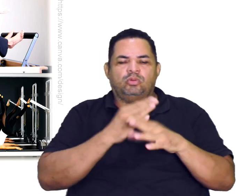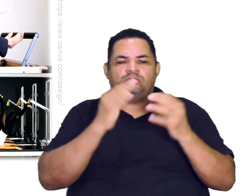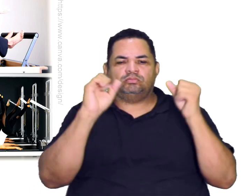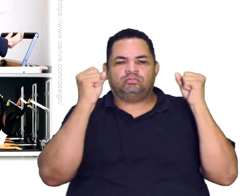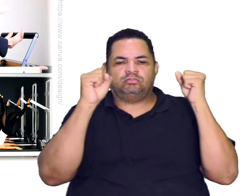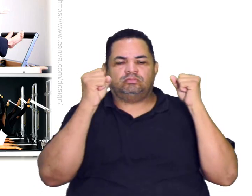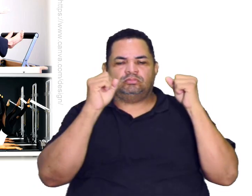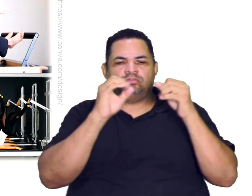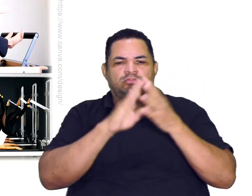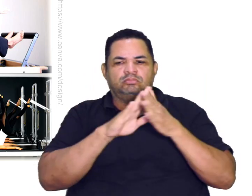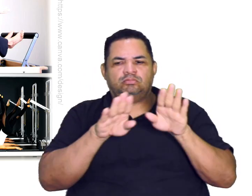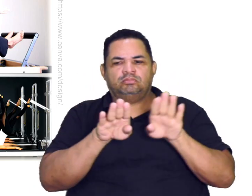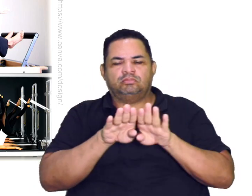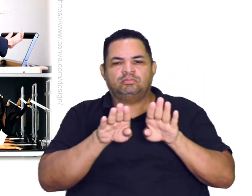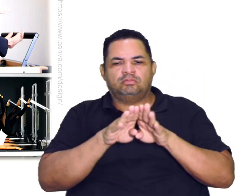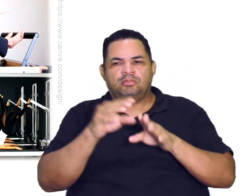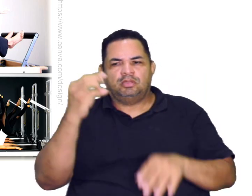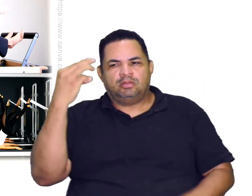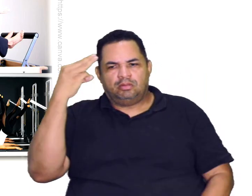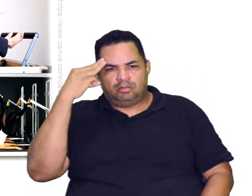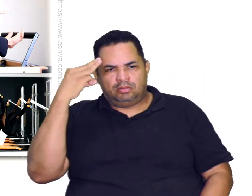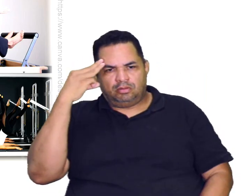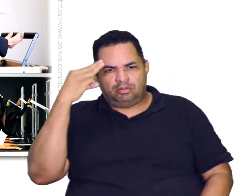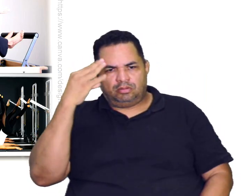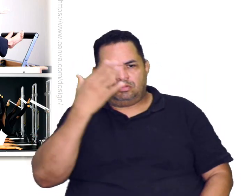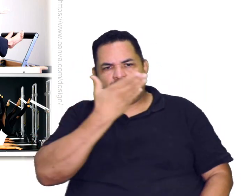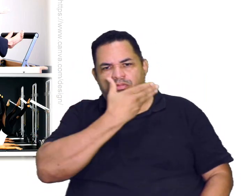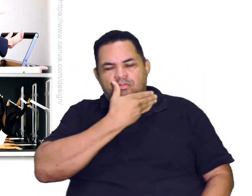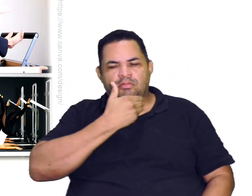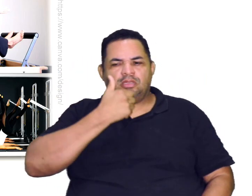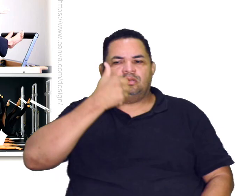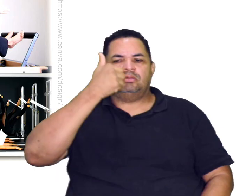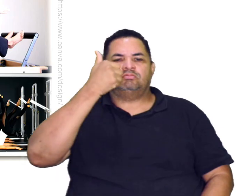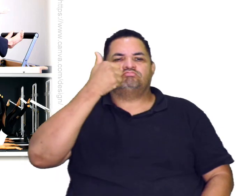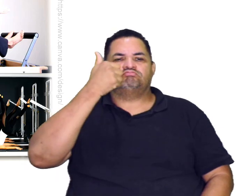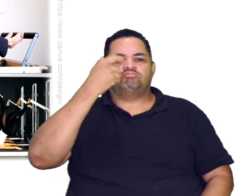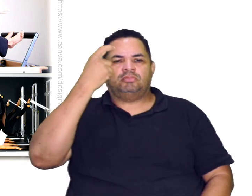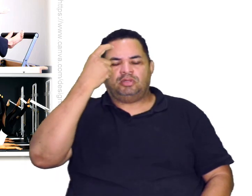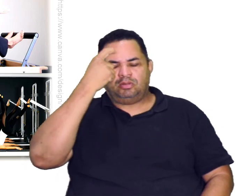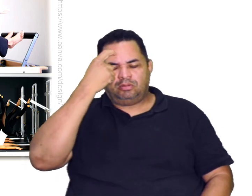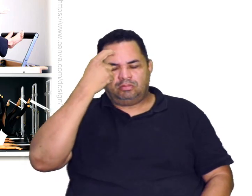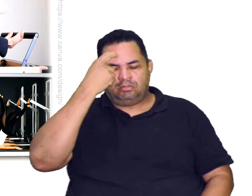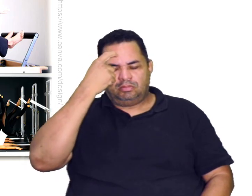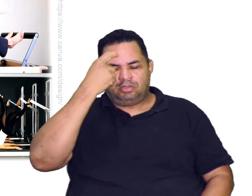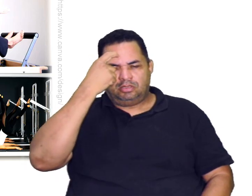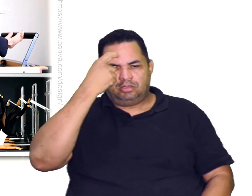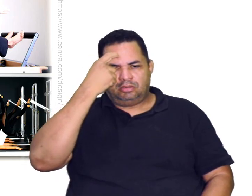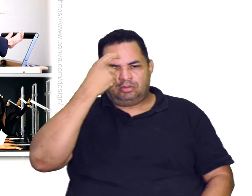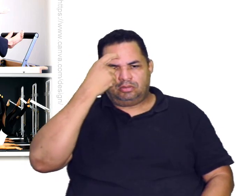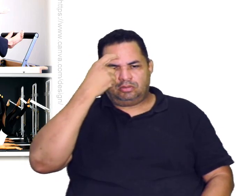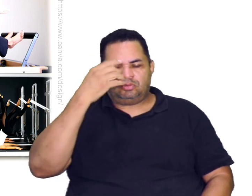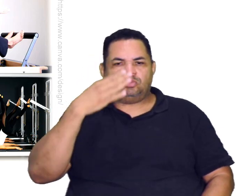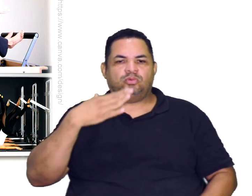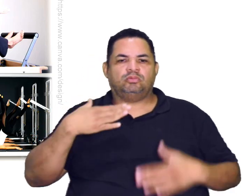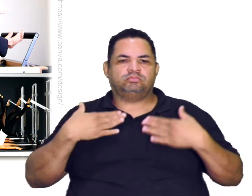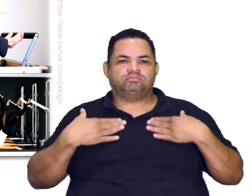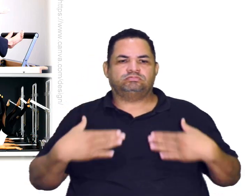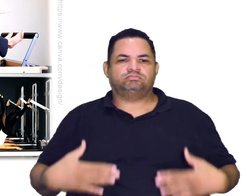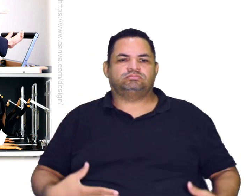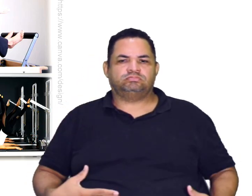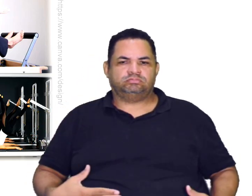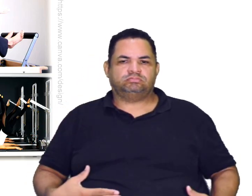físicos e mentais. Vai melhorar o quê? Vai melhorar muito, muito e muito a